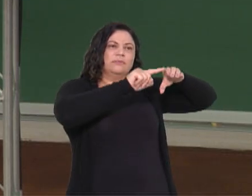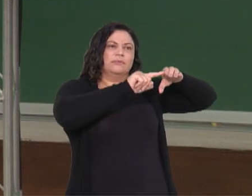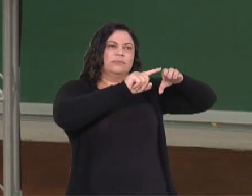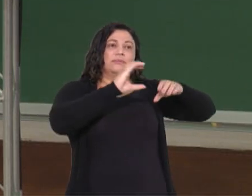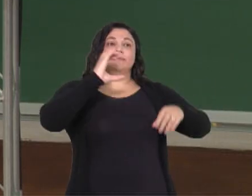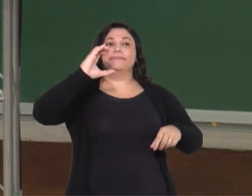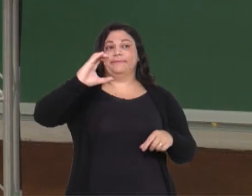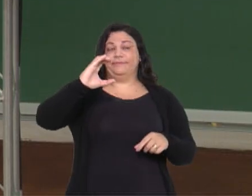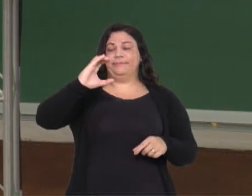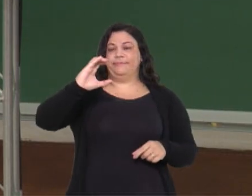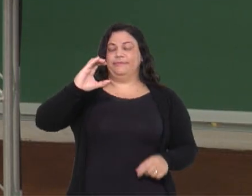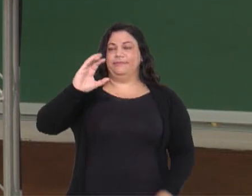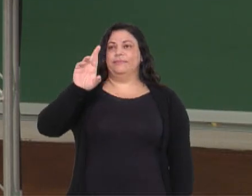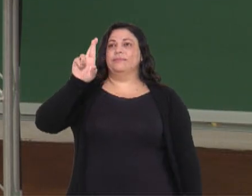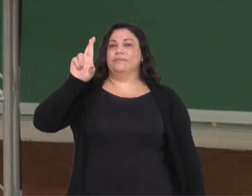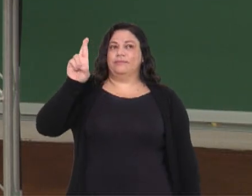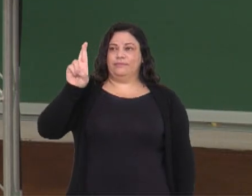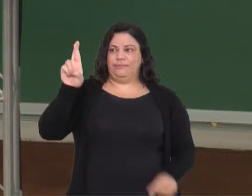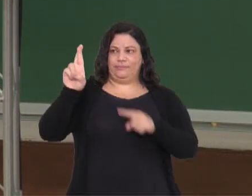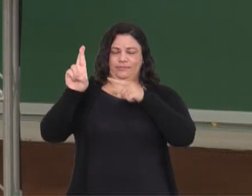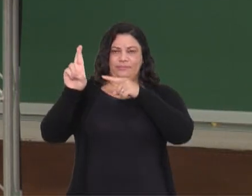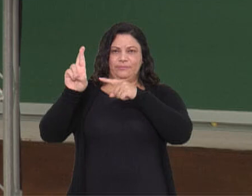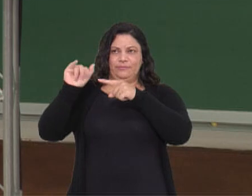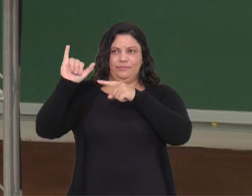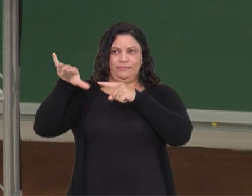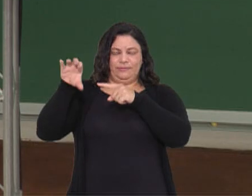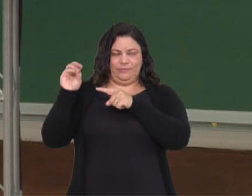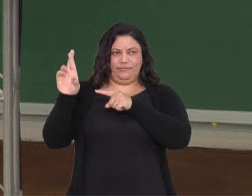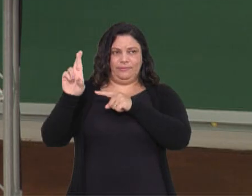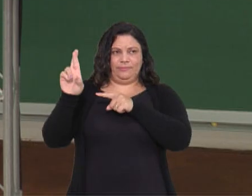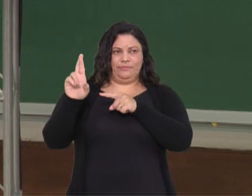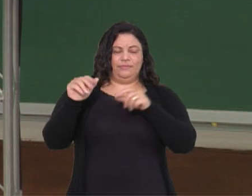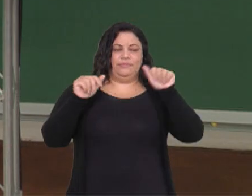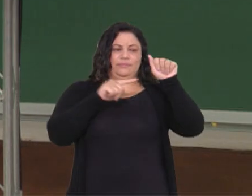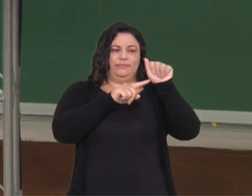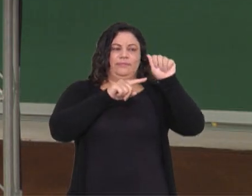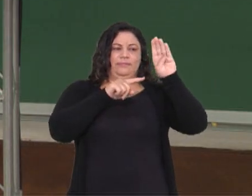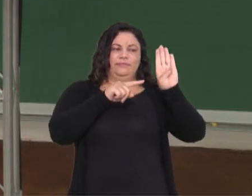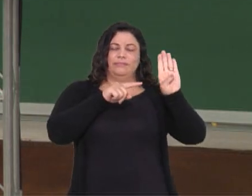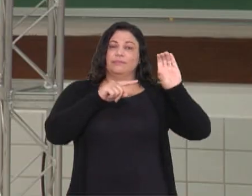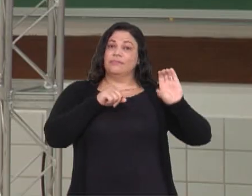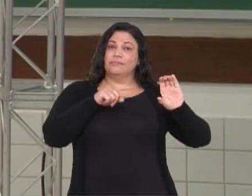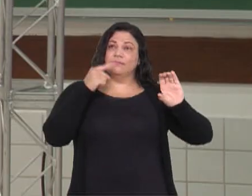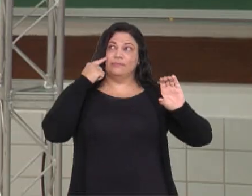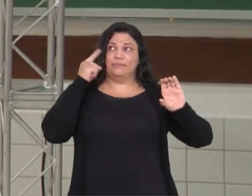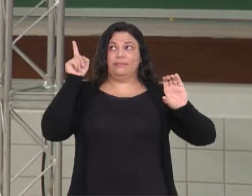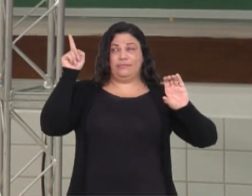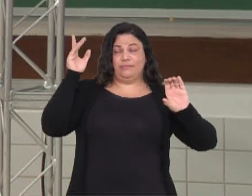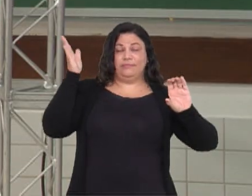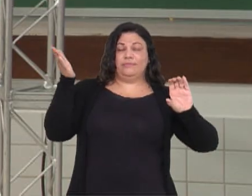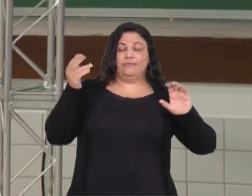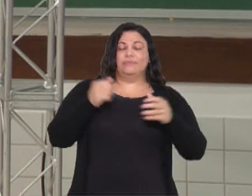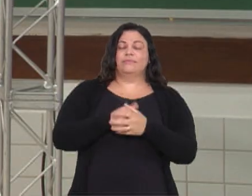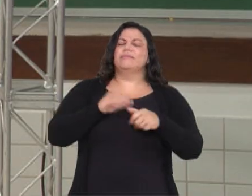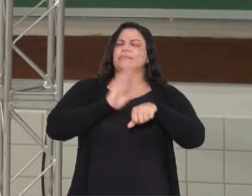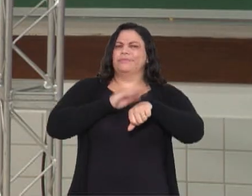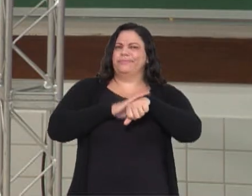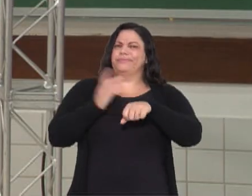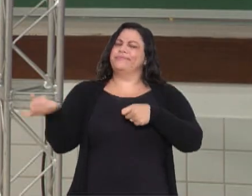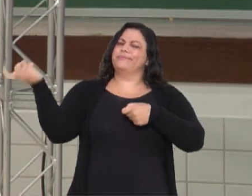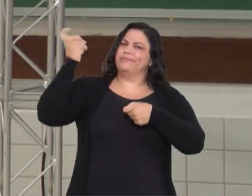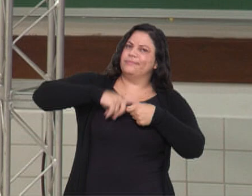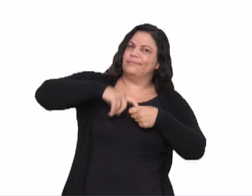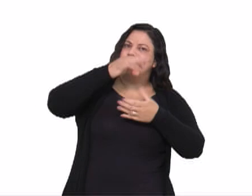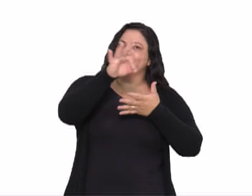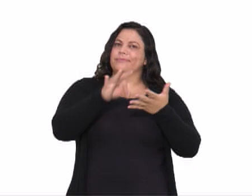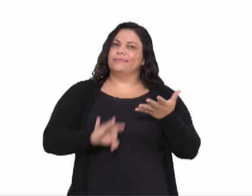cada um desses itens. Existe uma equação para A, existe uma equação para B, uma equação para C. Eu vou te dar um tempo bacaninha para você fazer isso e volto para